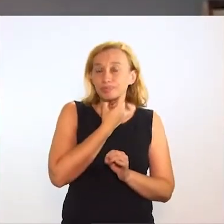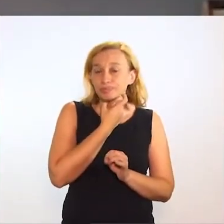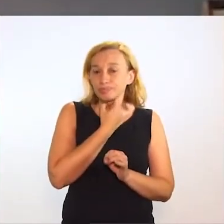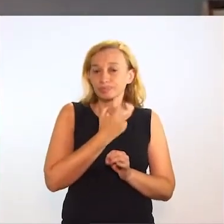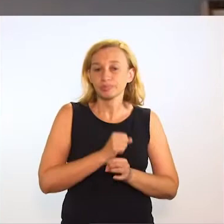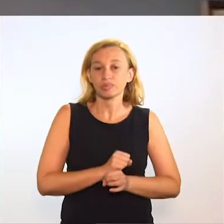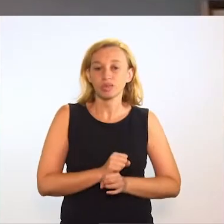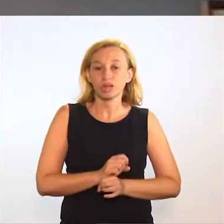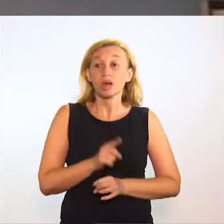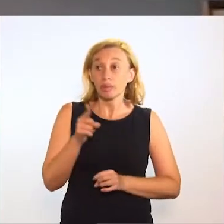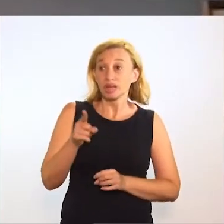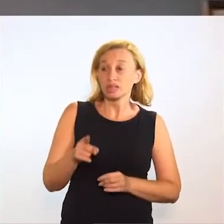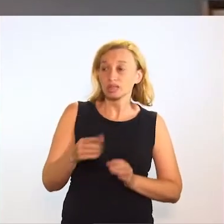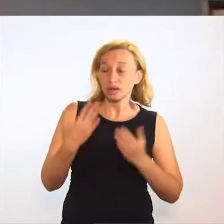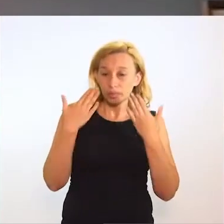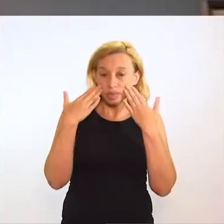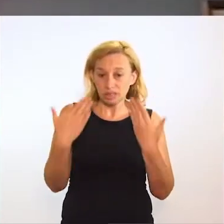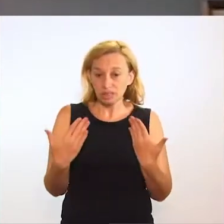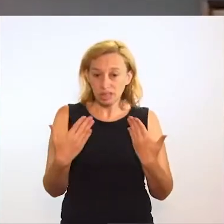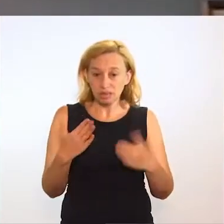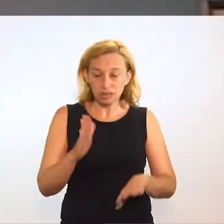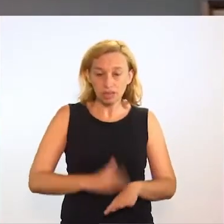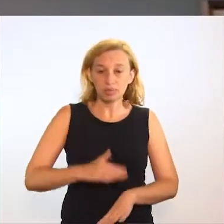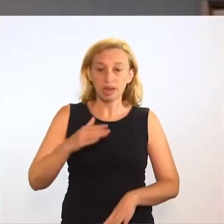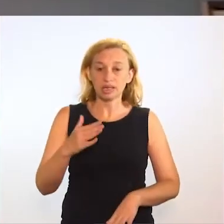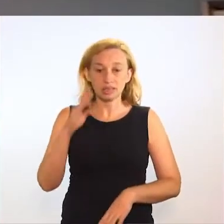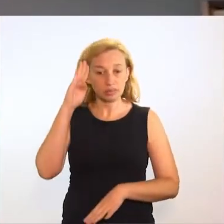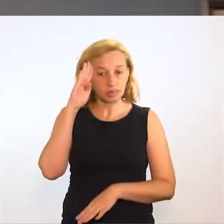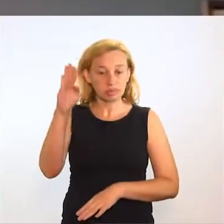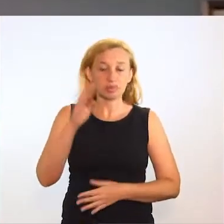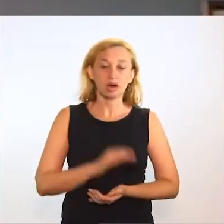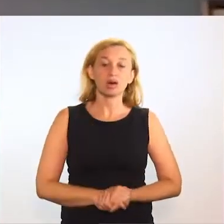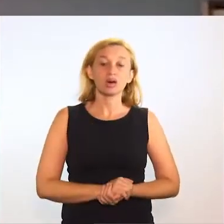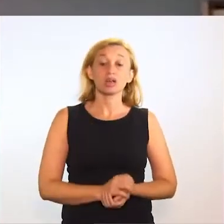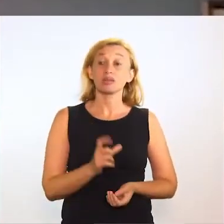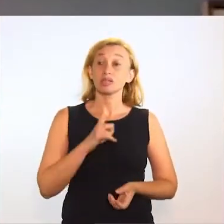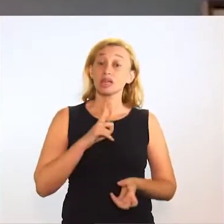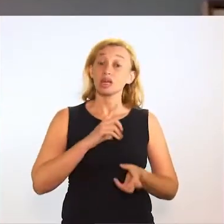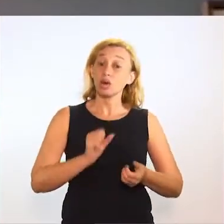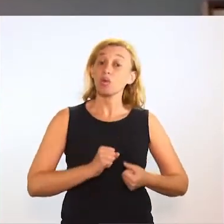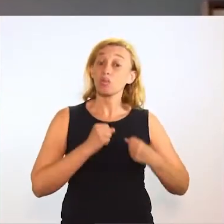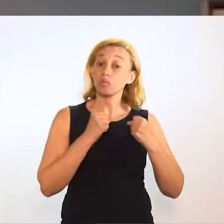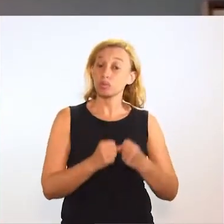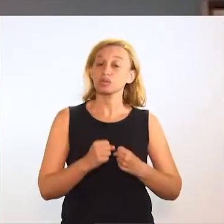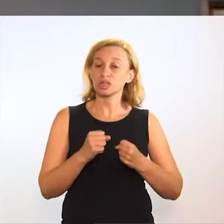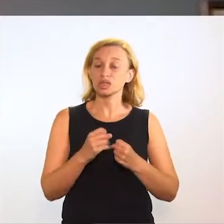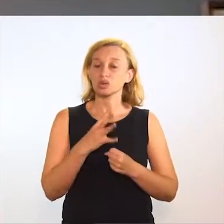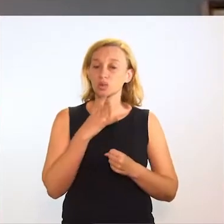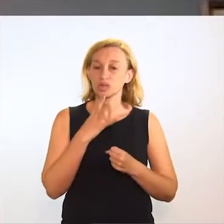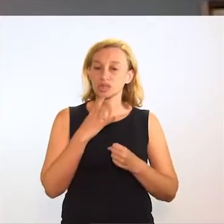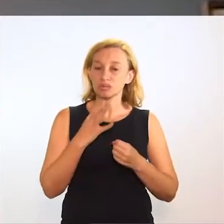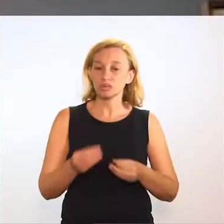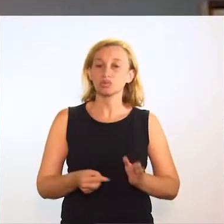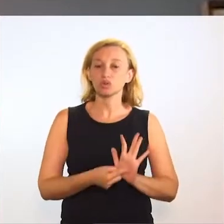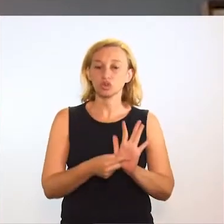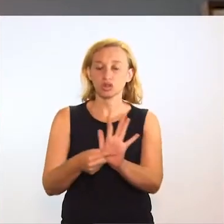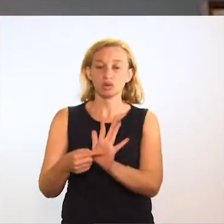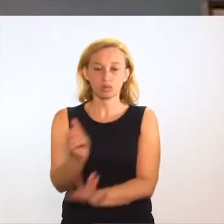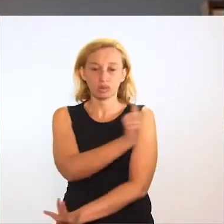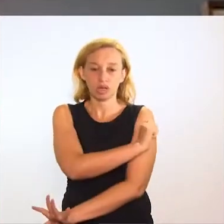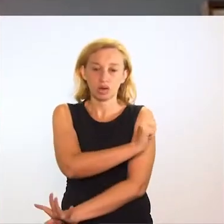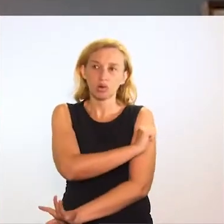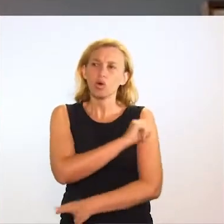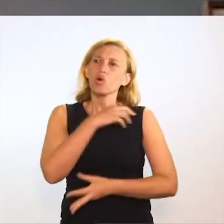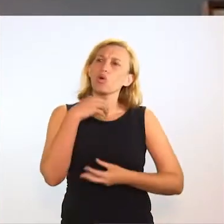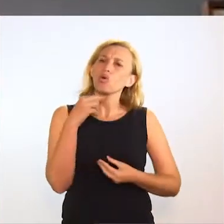funcionarem para eles apresentarem o que eles têm de mais fundamental, né? Que é esse poder de trazer o conhecimento aos